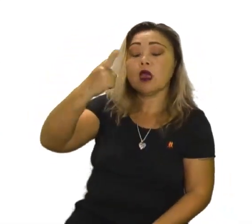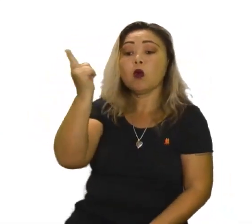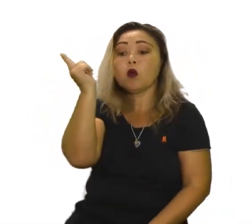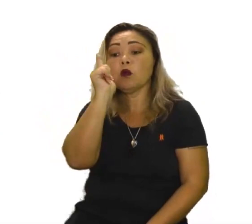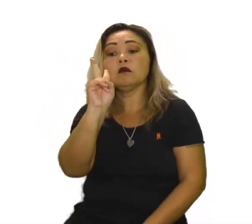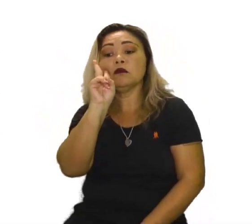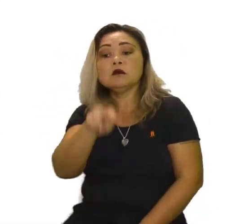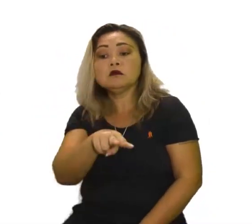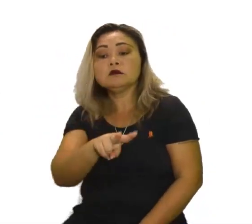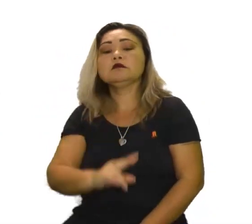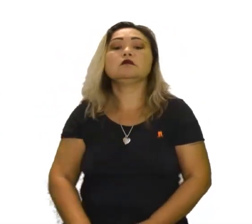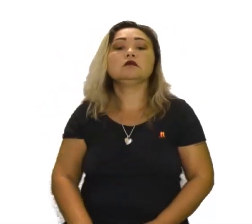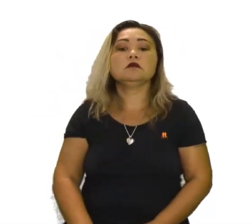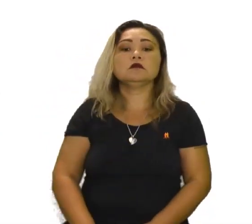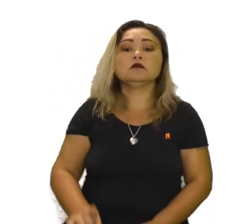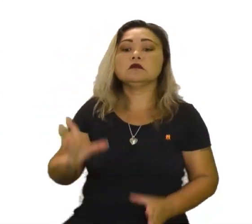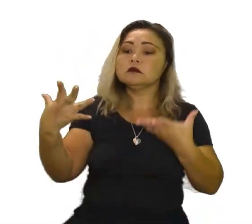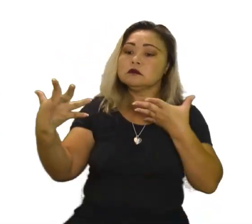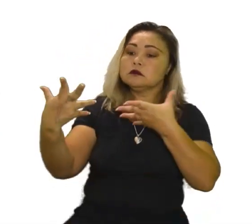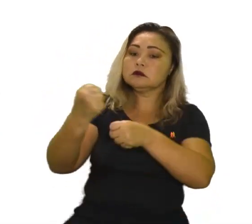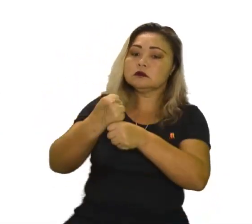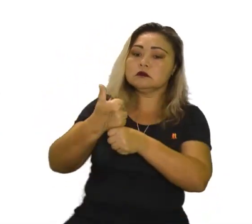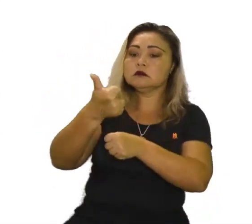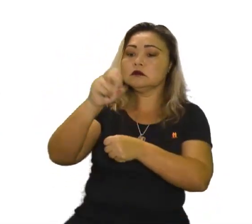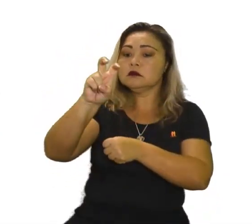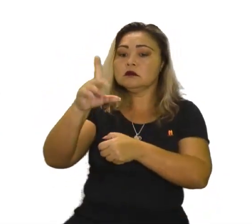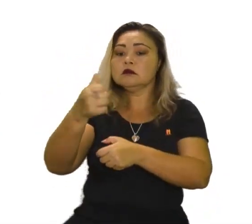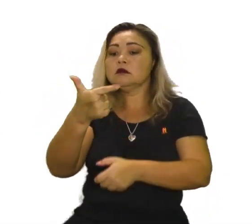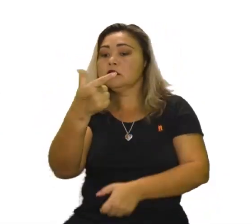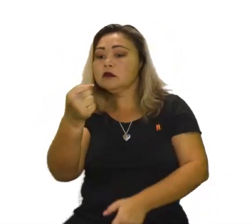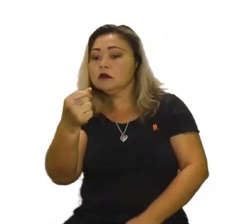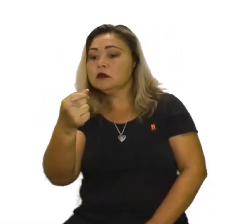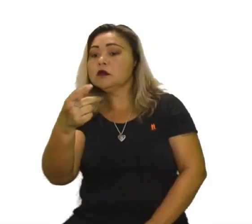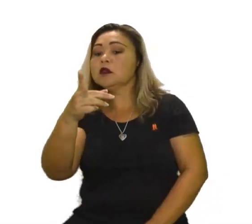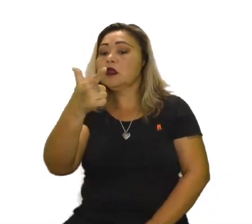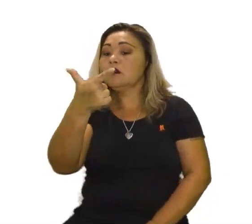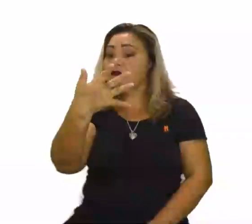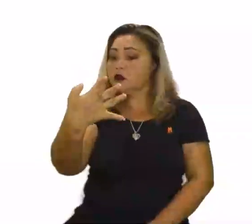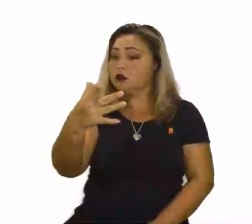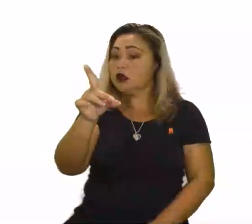isso. Tá? Totalizando 15, 20 e 24 dias.